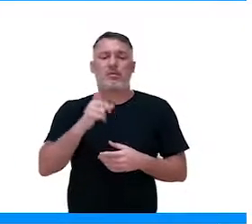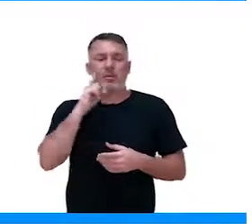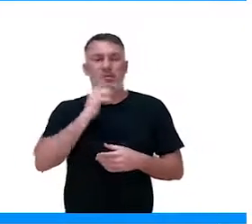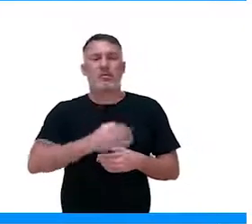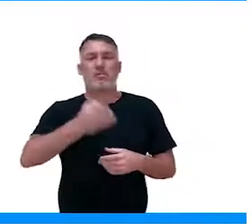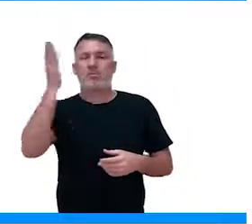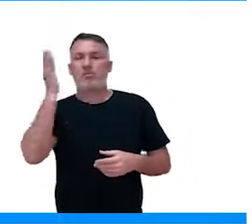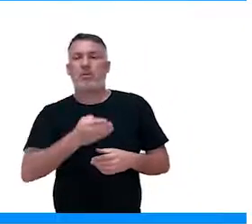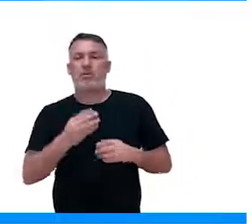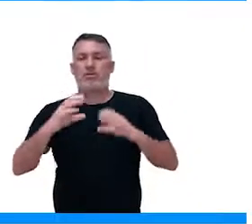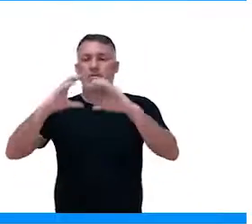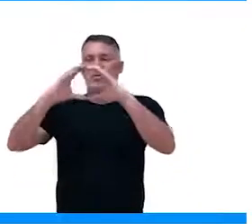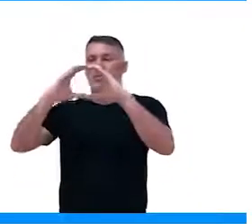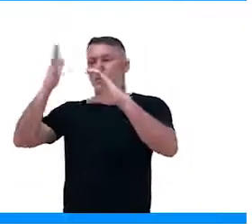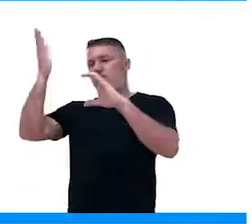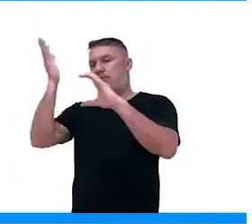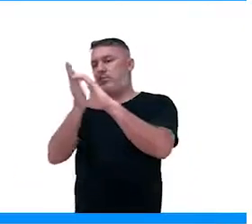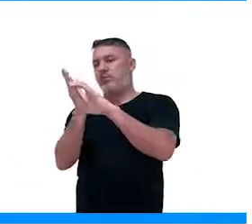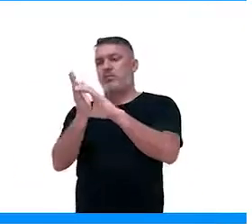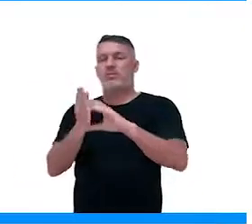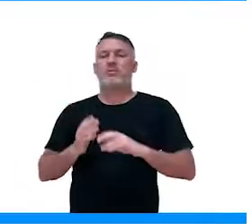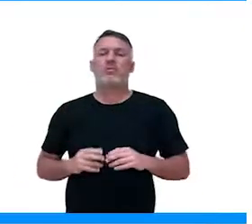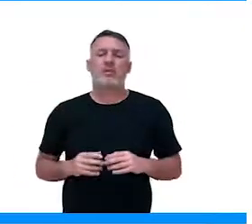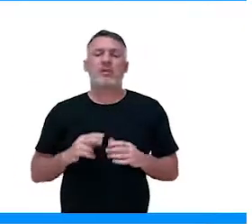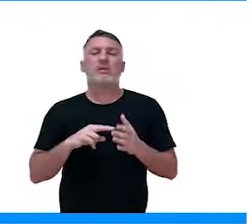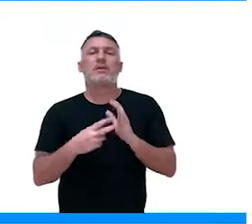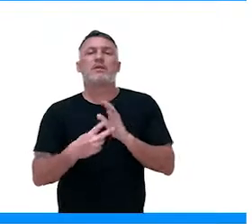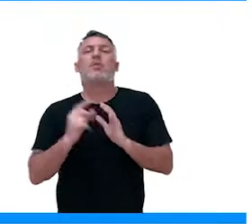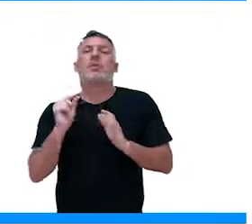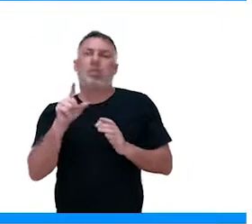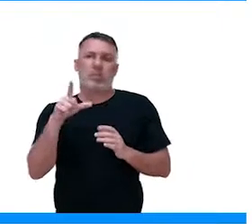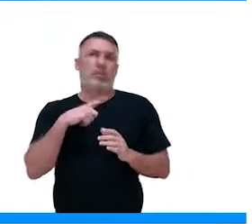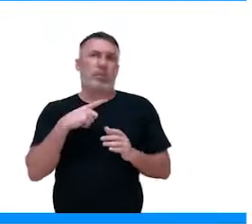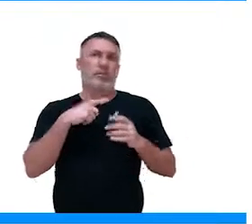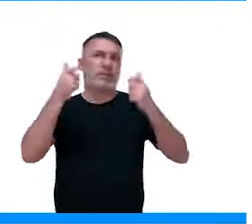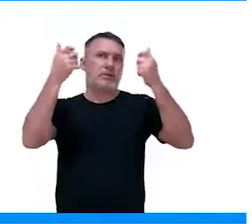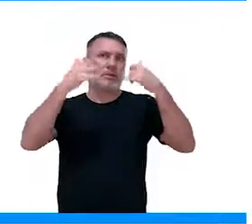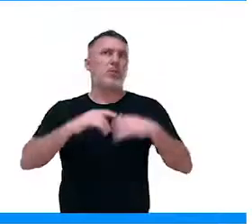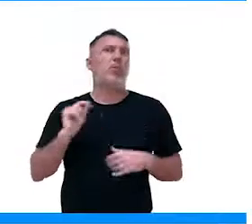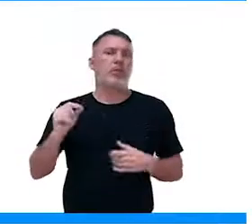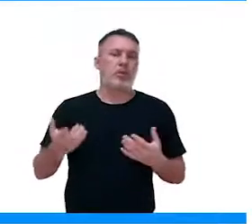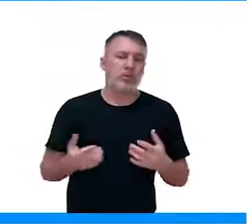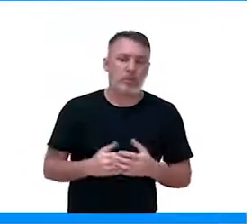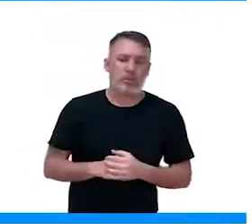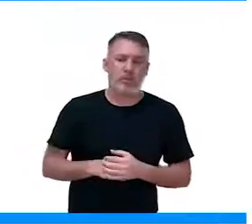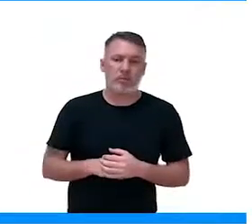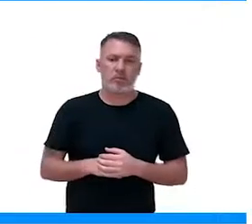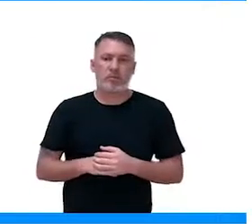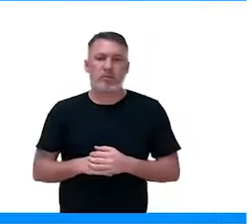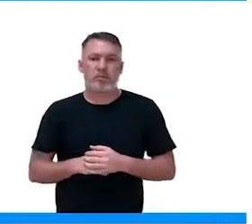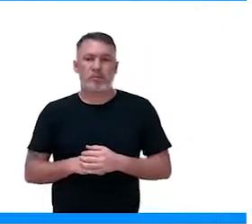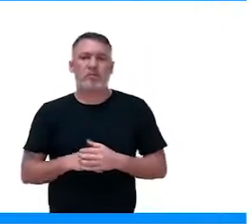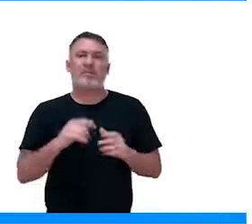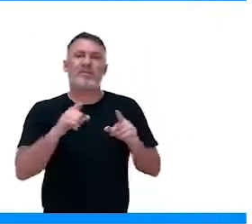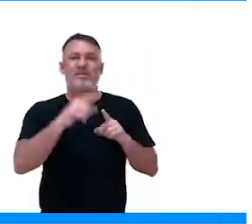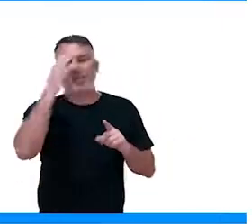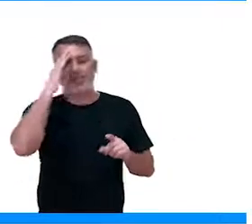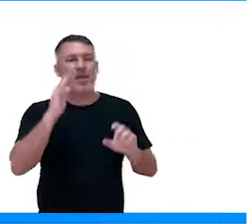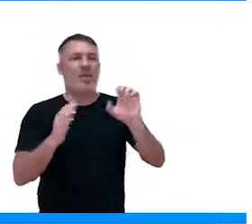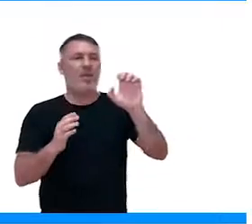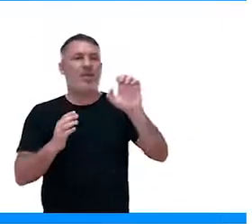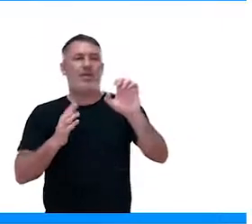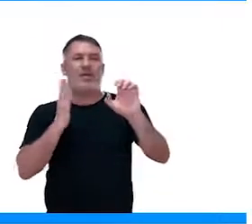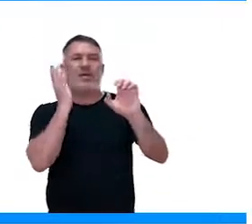a barra, né, ali cortada ao meio do círculo, isso quer dizer alguma coisa. É o também, com a